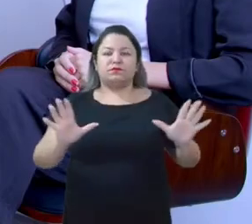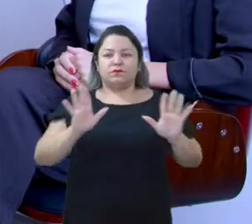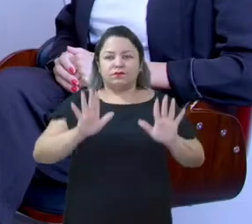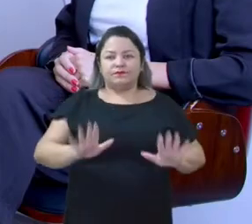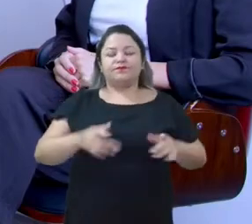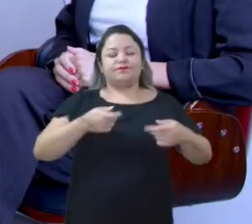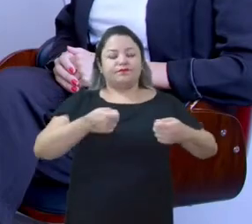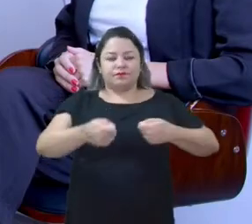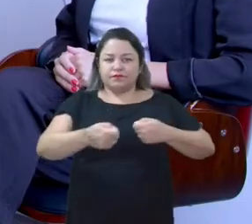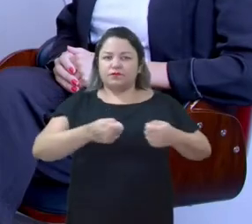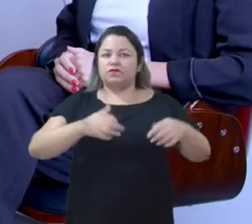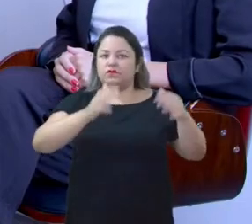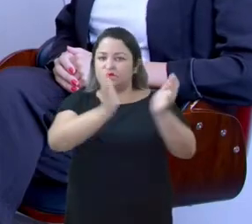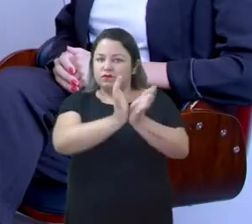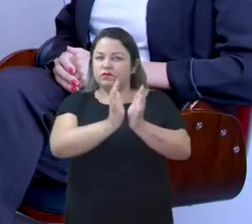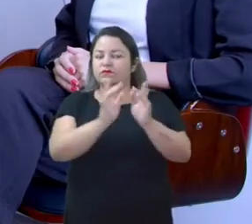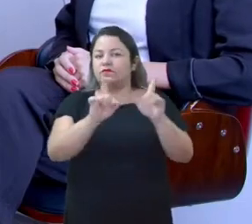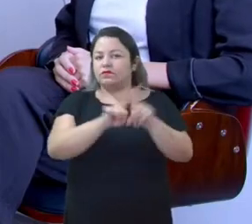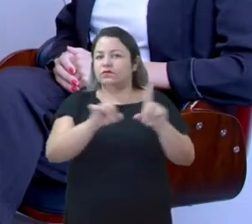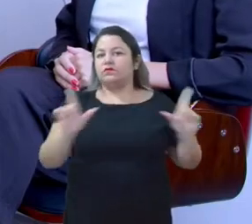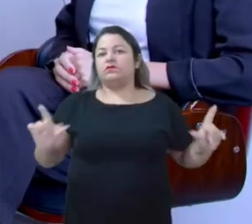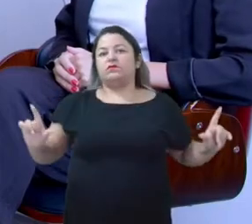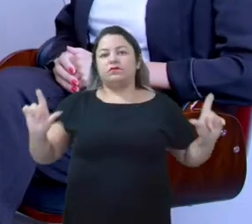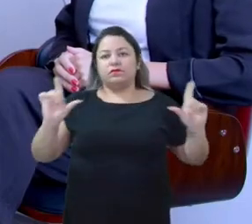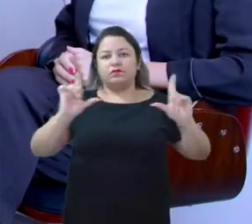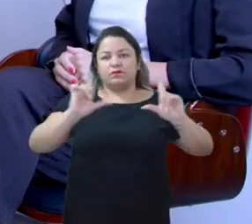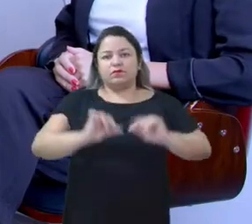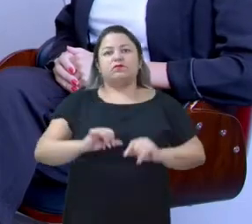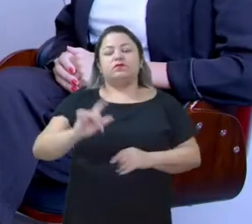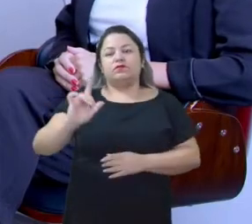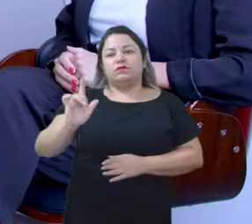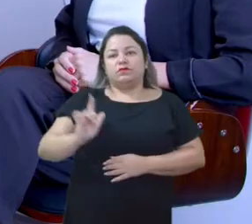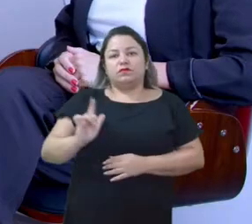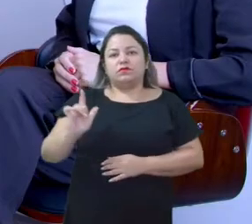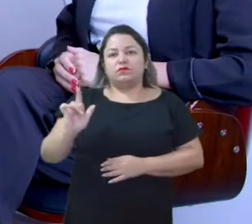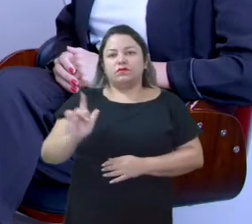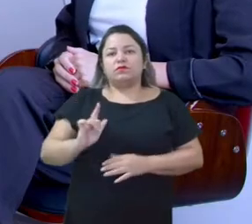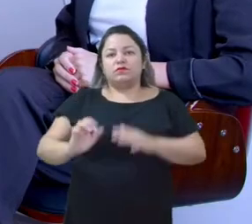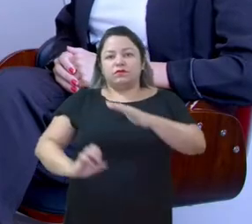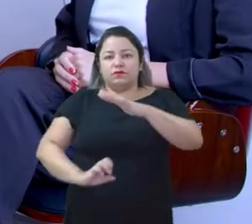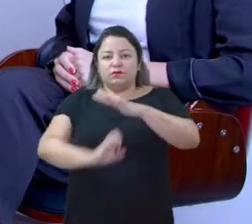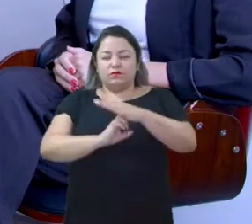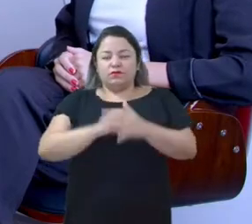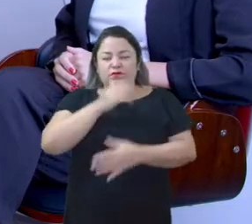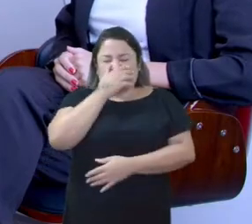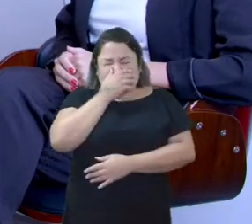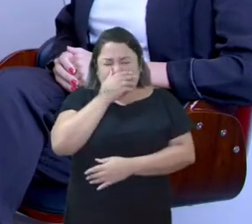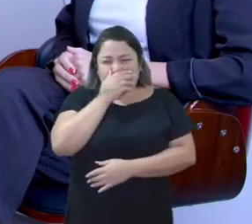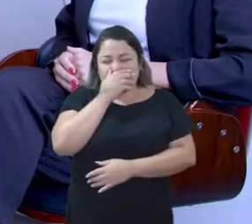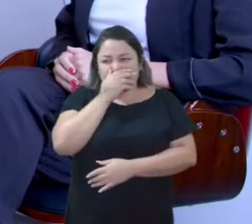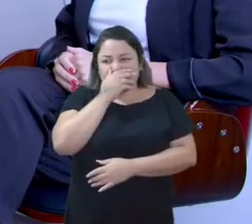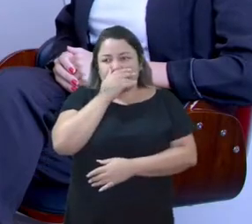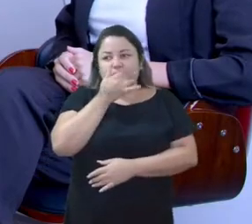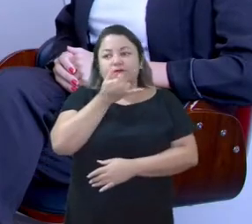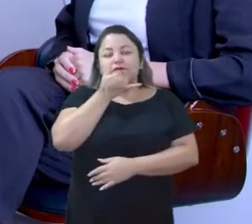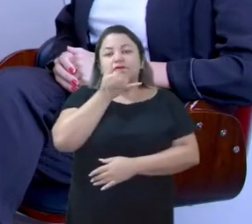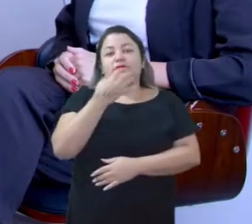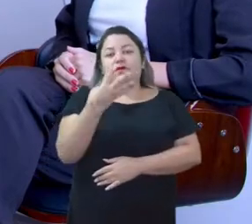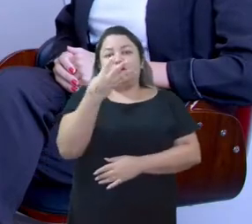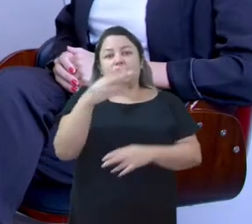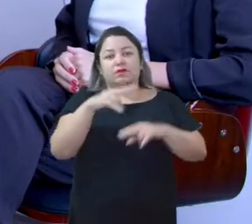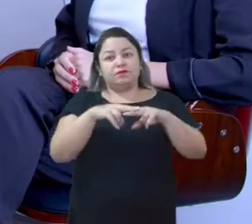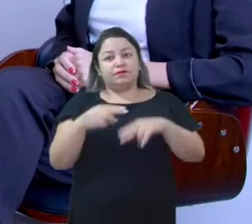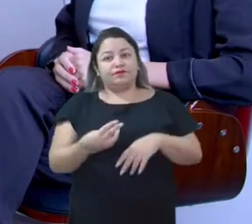a negociação coletiva possa reduzir. Eu tenho e conheço empresas em Minas que estão fazendo 4x3, mas